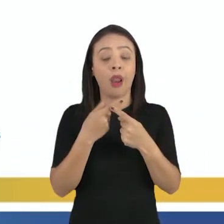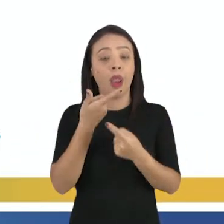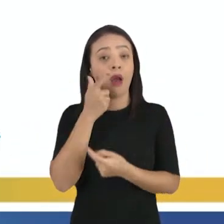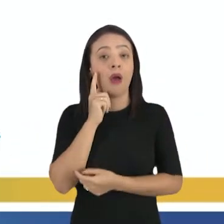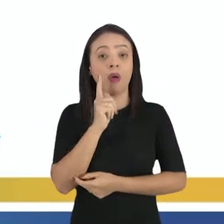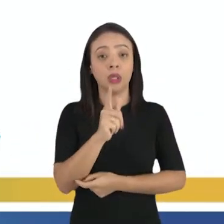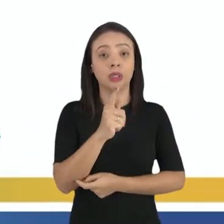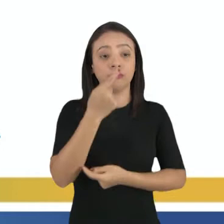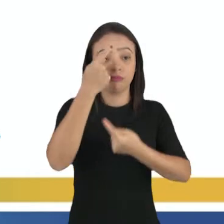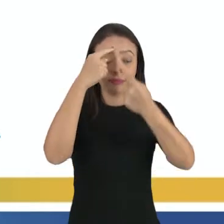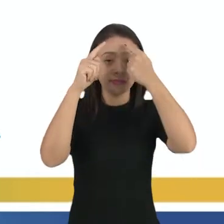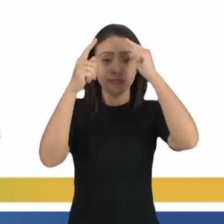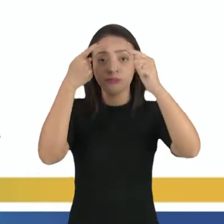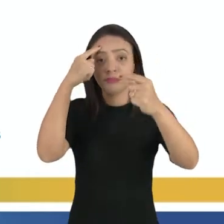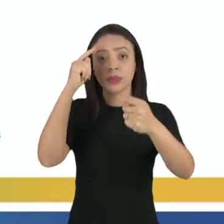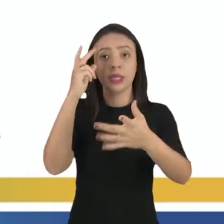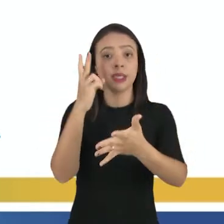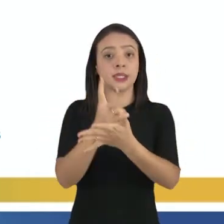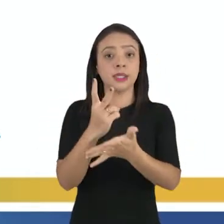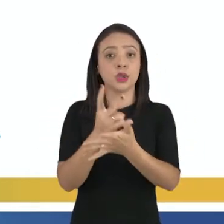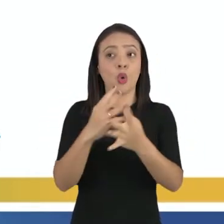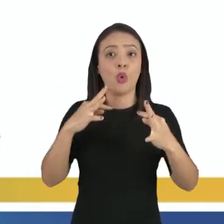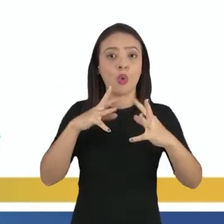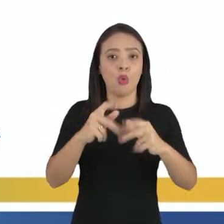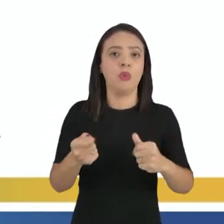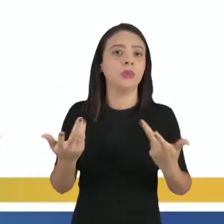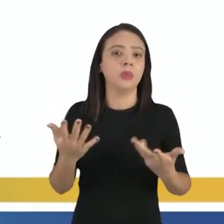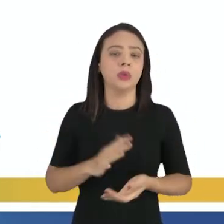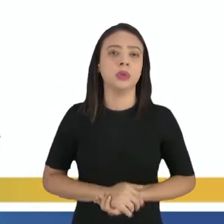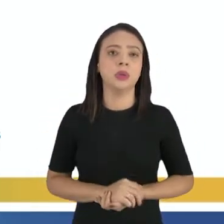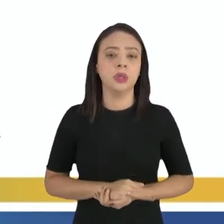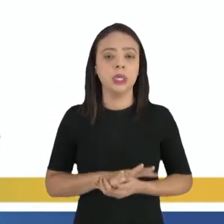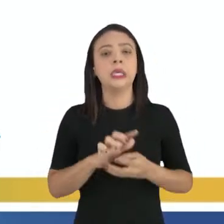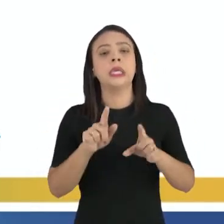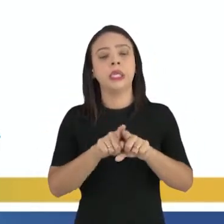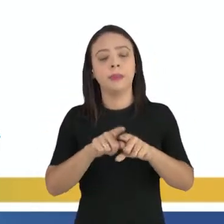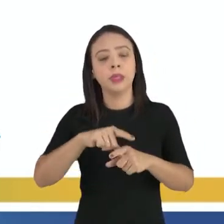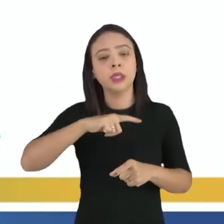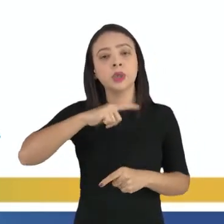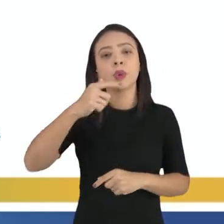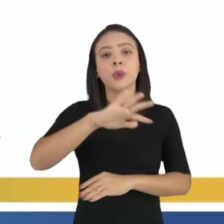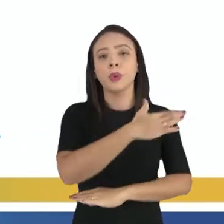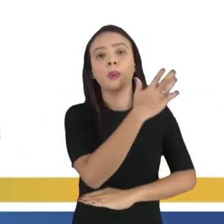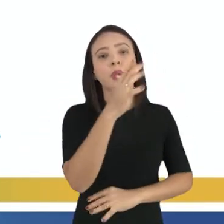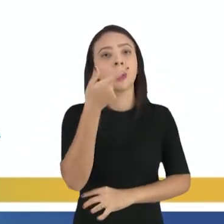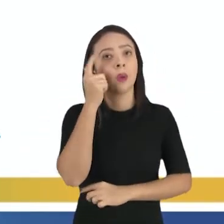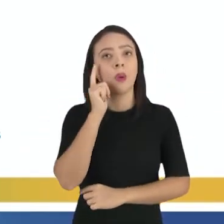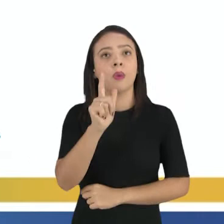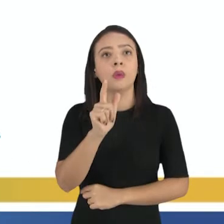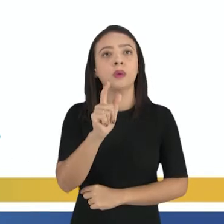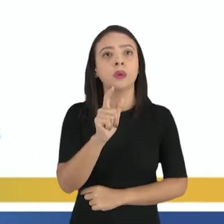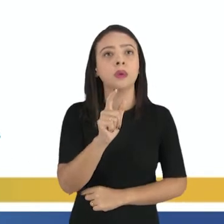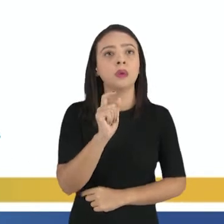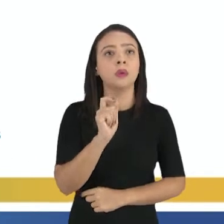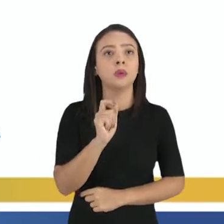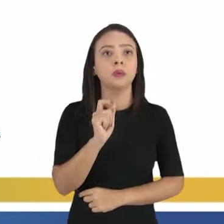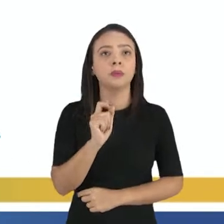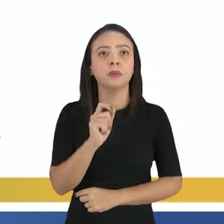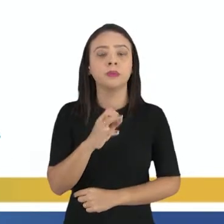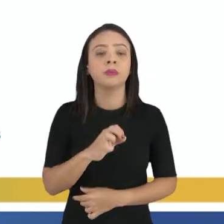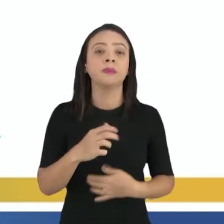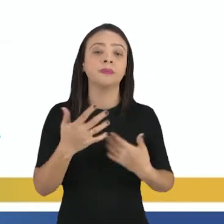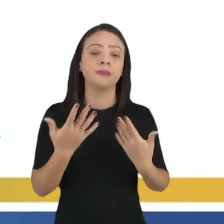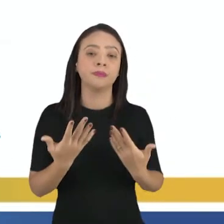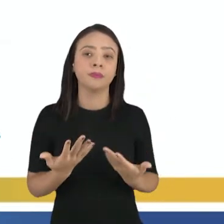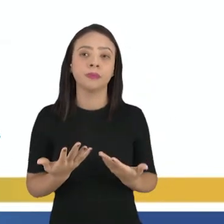conseguir produzir organismos suficientes. Outras plantas também, elas criam dessa espécie, né? Outras